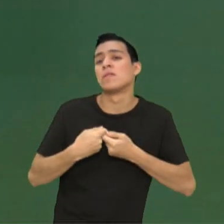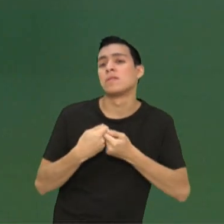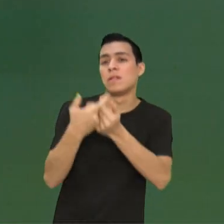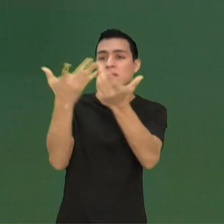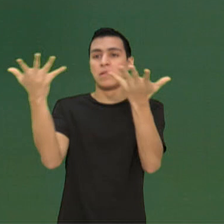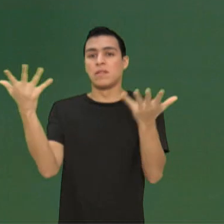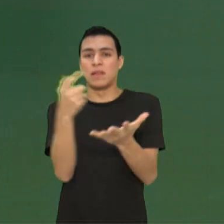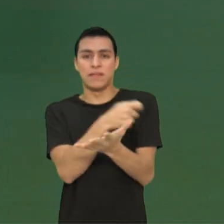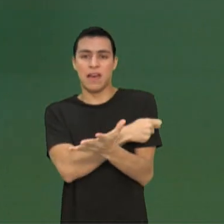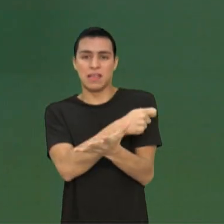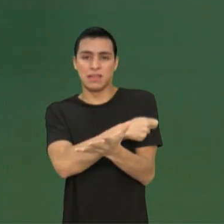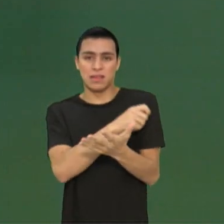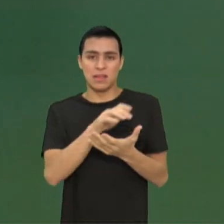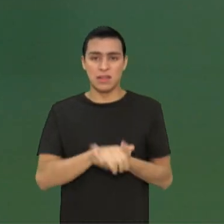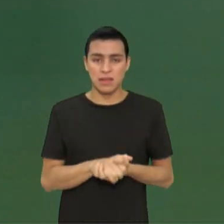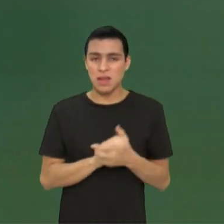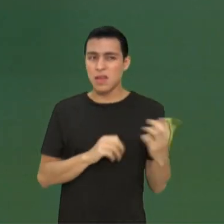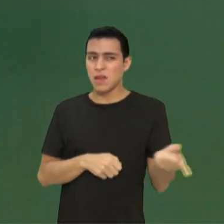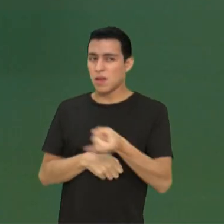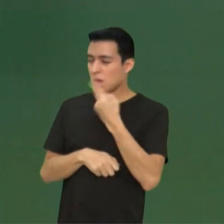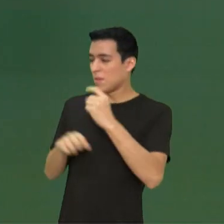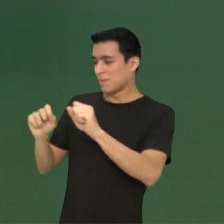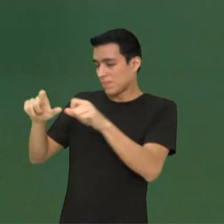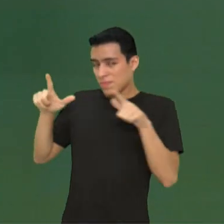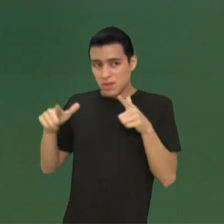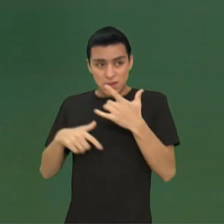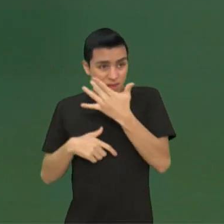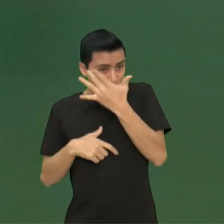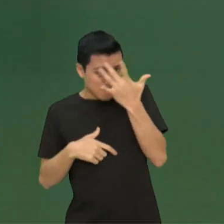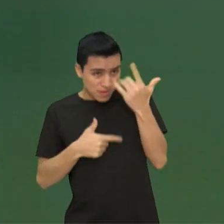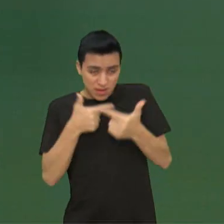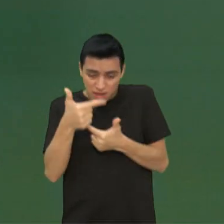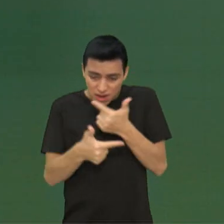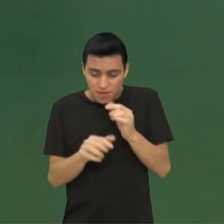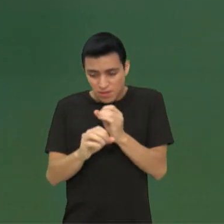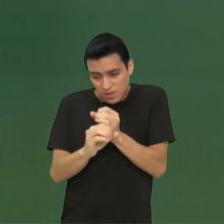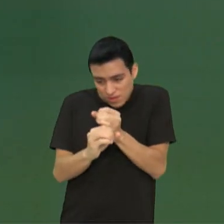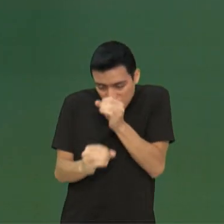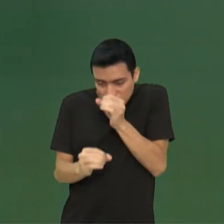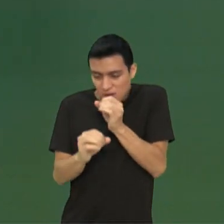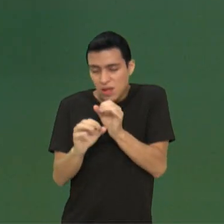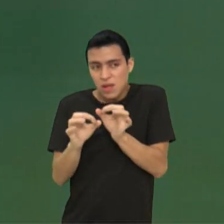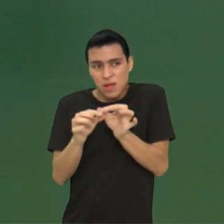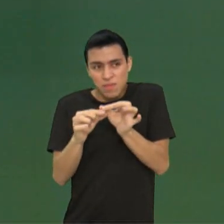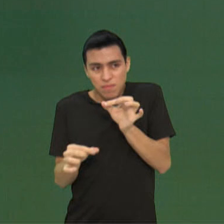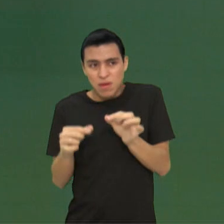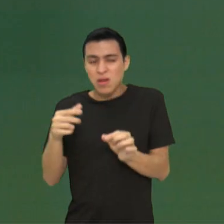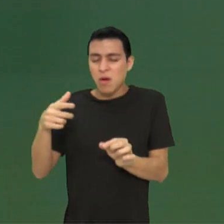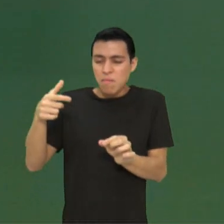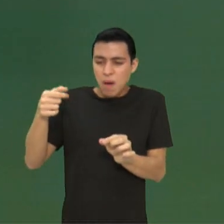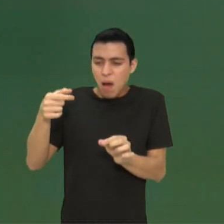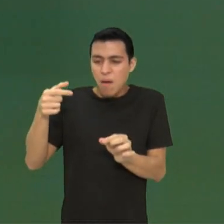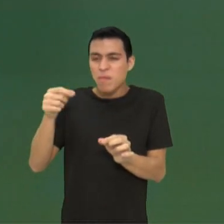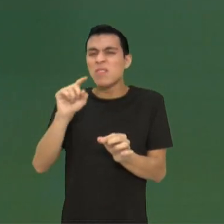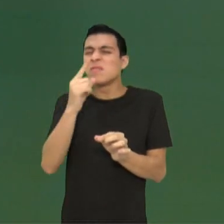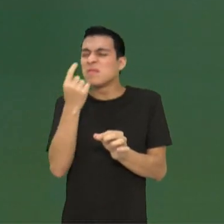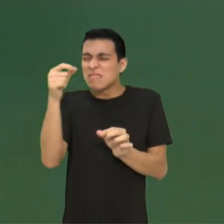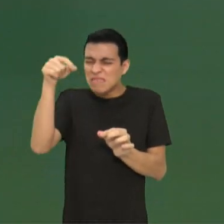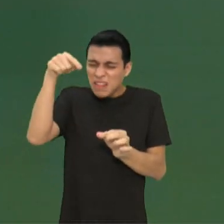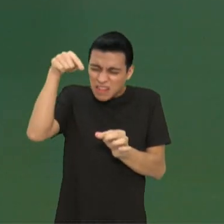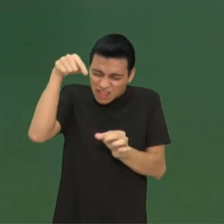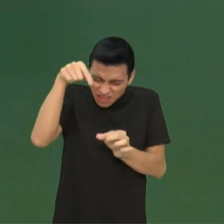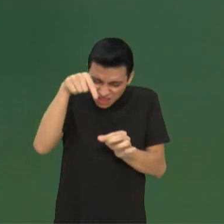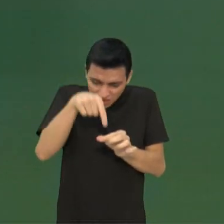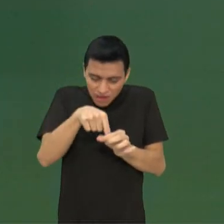disponibilidade. Aqui na imagem, o pessoal trabalhando lá com um tubo chamado Eppendorf e uma pipeta, que libera